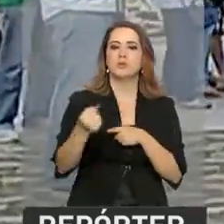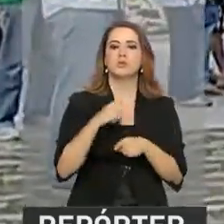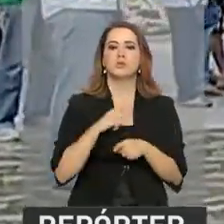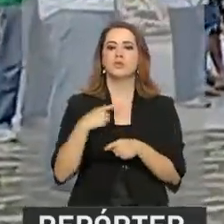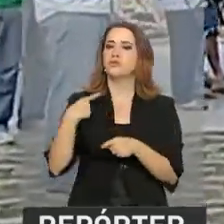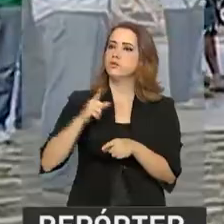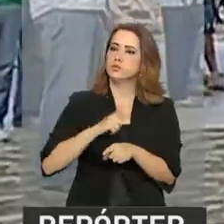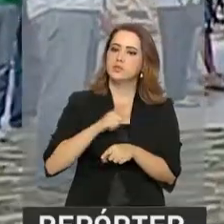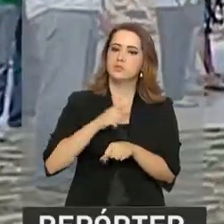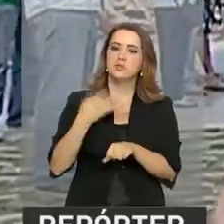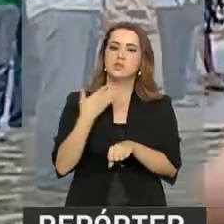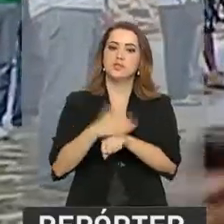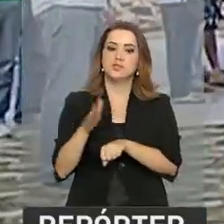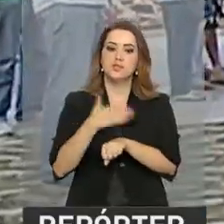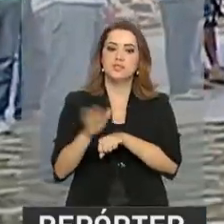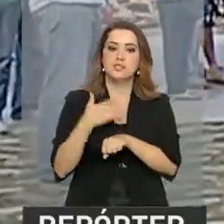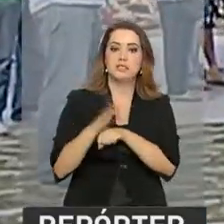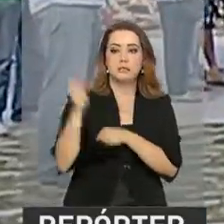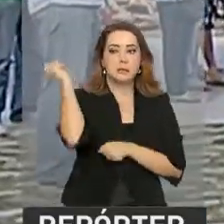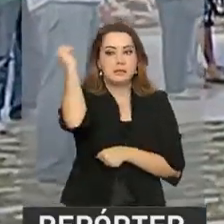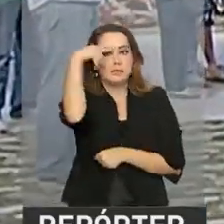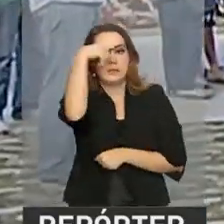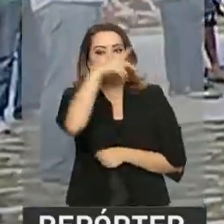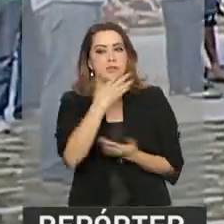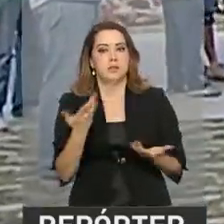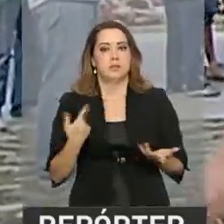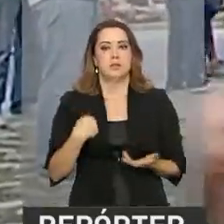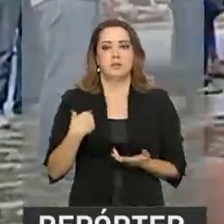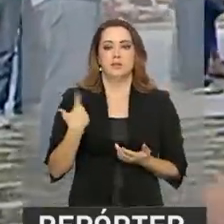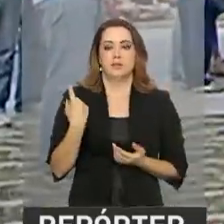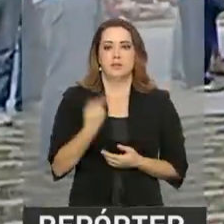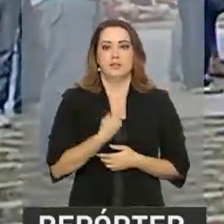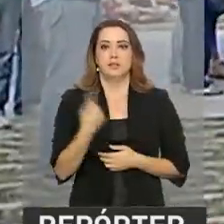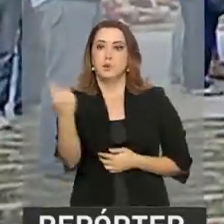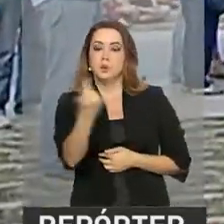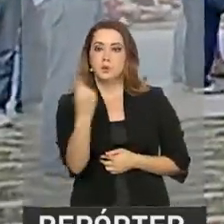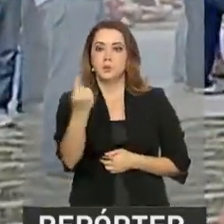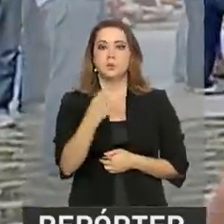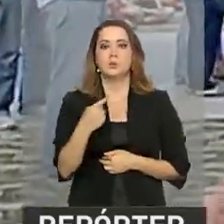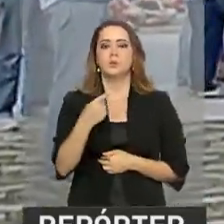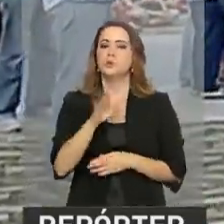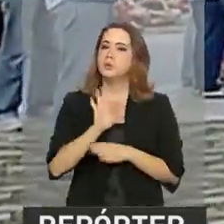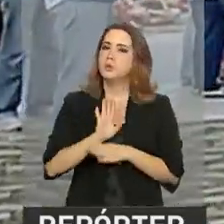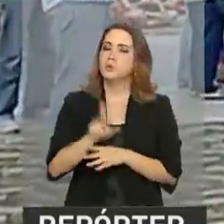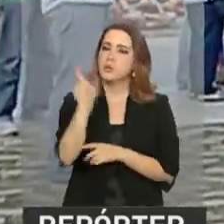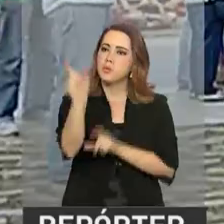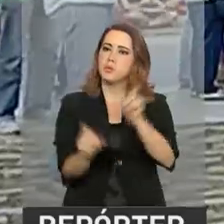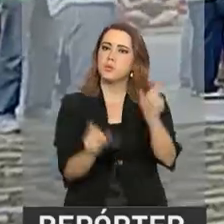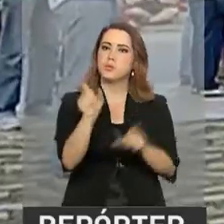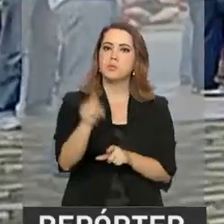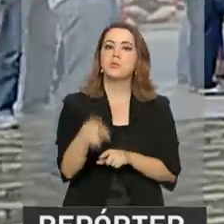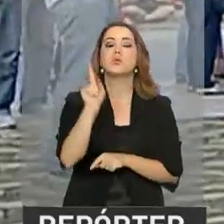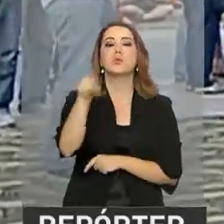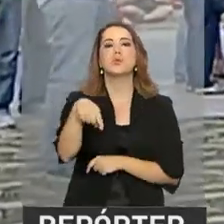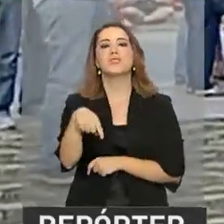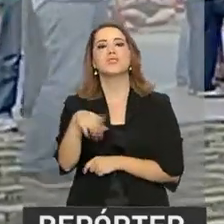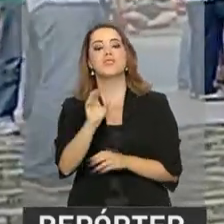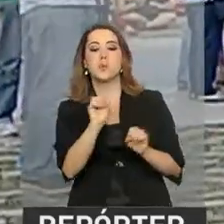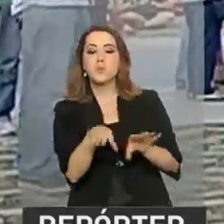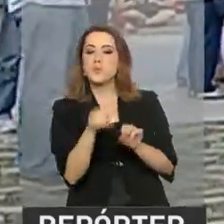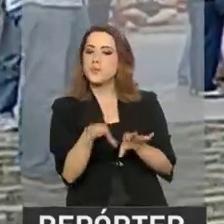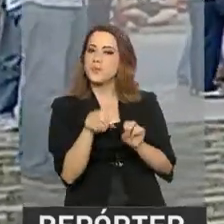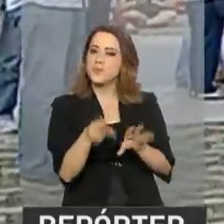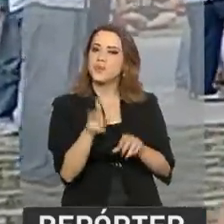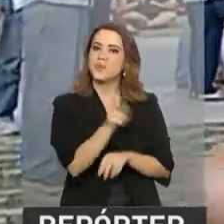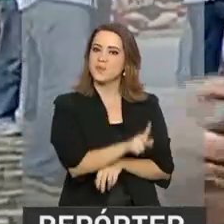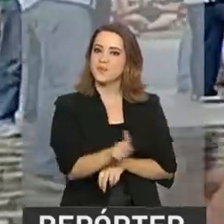muito treino, muita dificuldade, enfim. E uma pessoa fundamental na vida de qualquer atleta é o treinador. E é